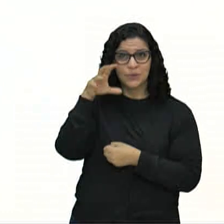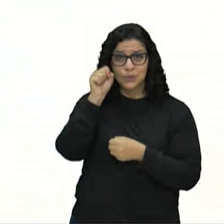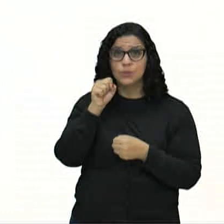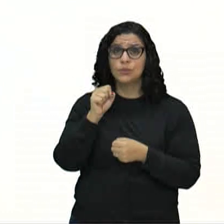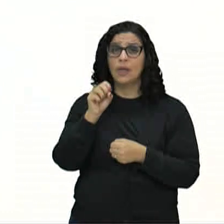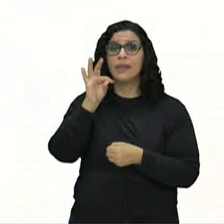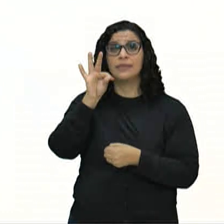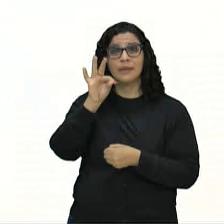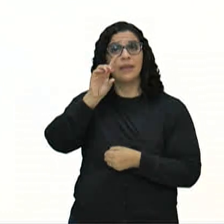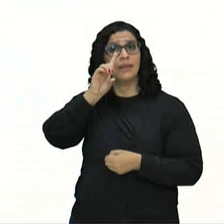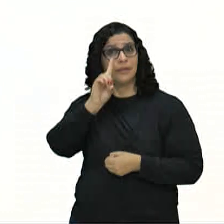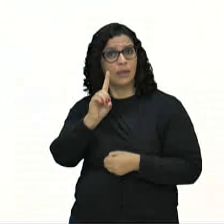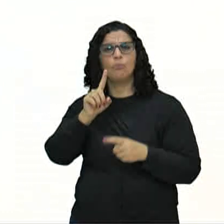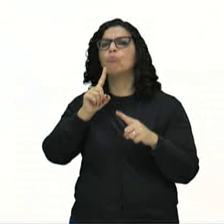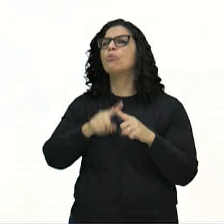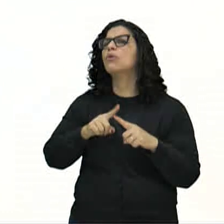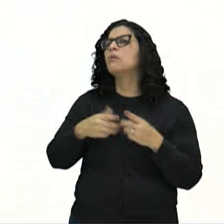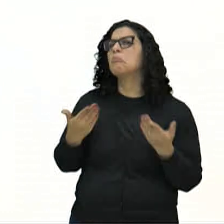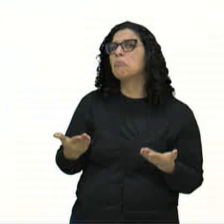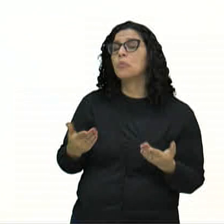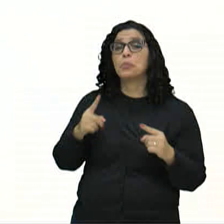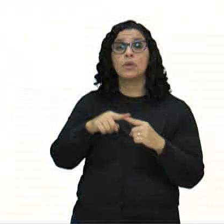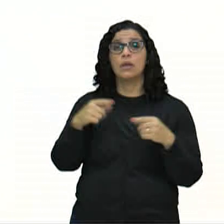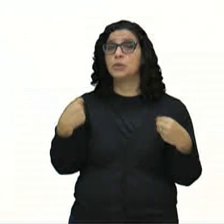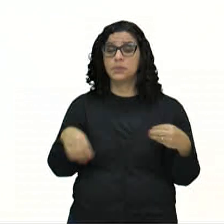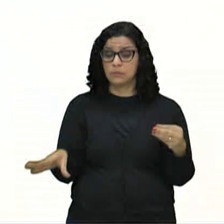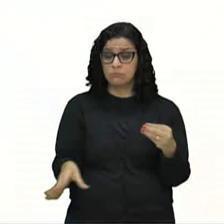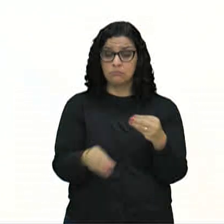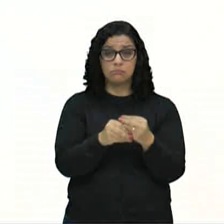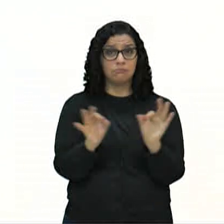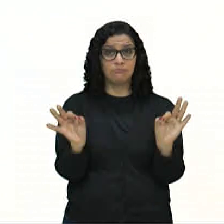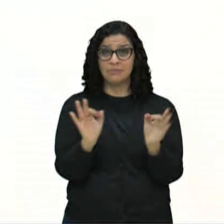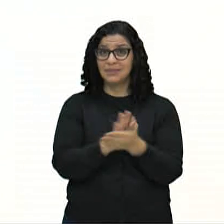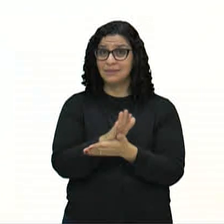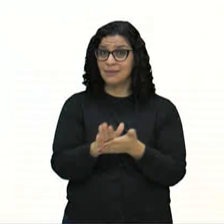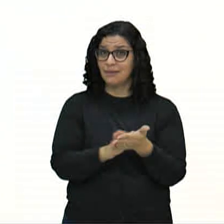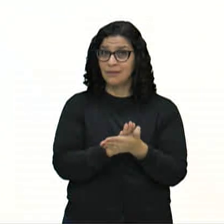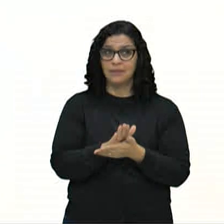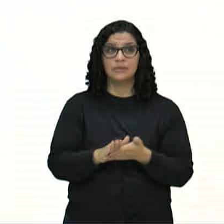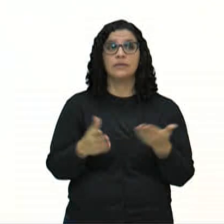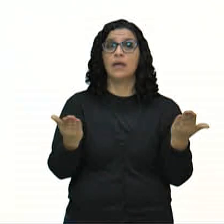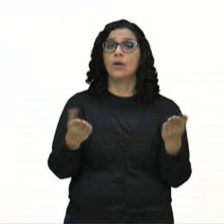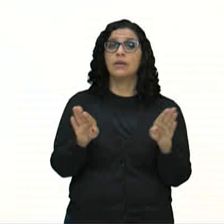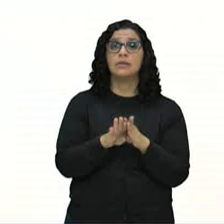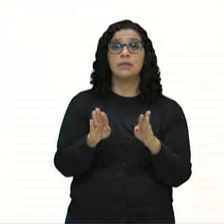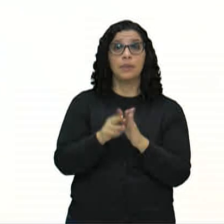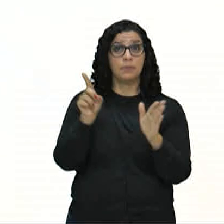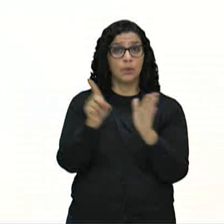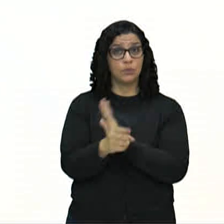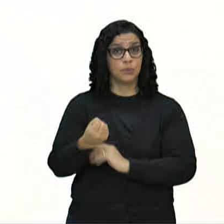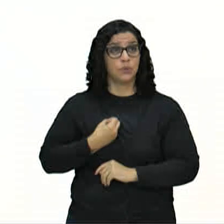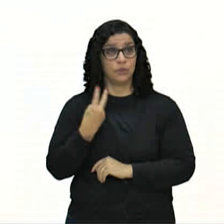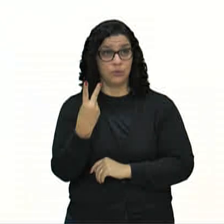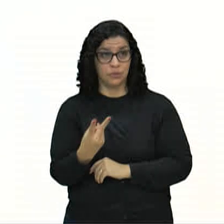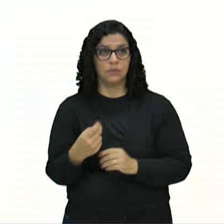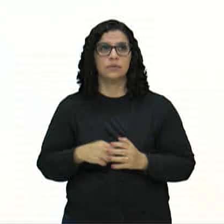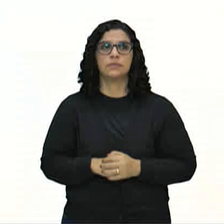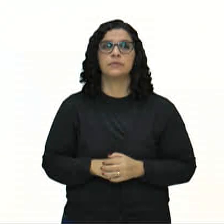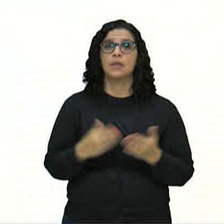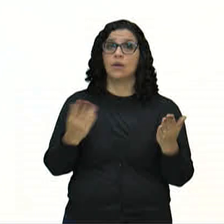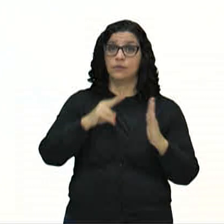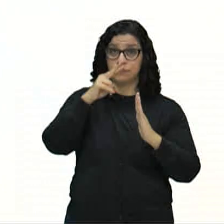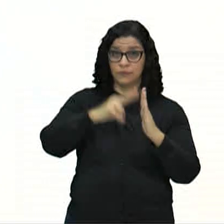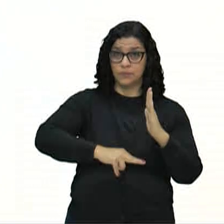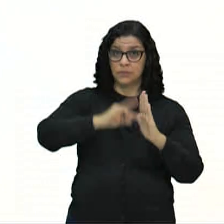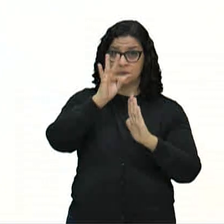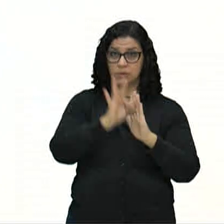diretos, porque não tem preposição, ok? Próxima questão. Vamos